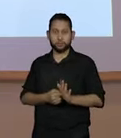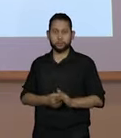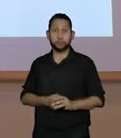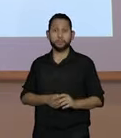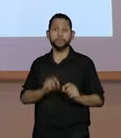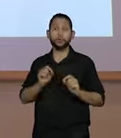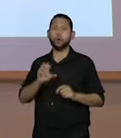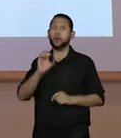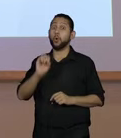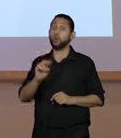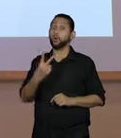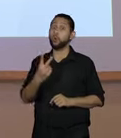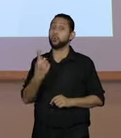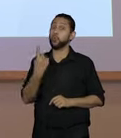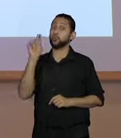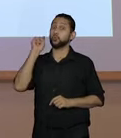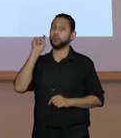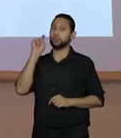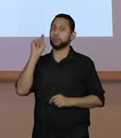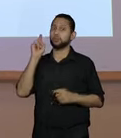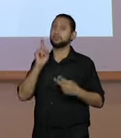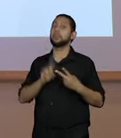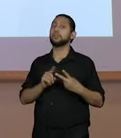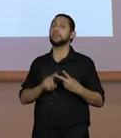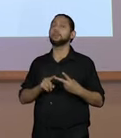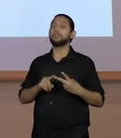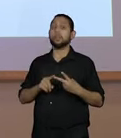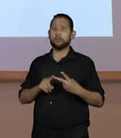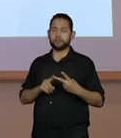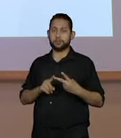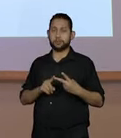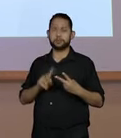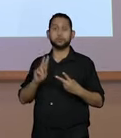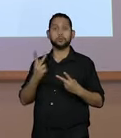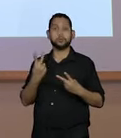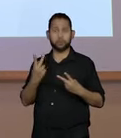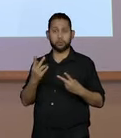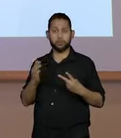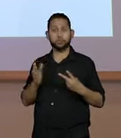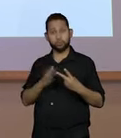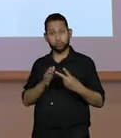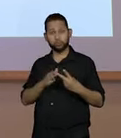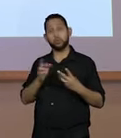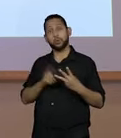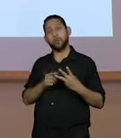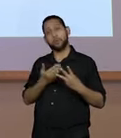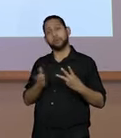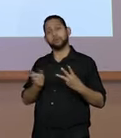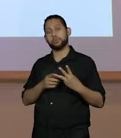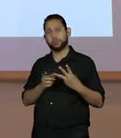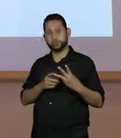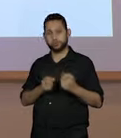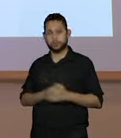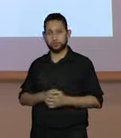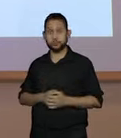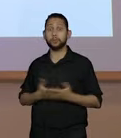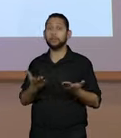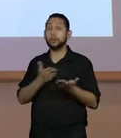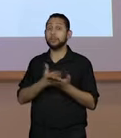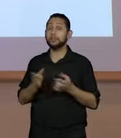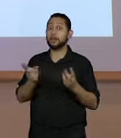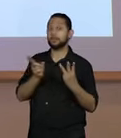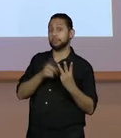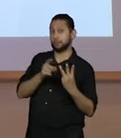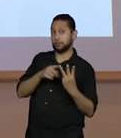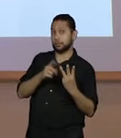deixando o oxigênio por último, hidrogênio penúltimo, e vamos começar pelos outros. Nesse caso, vamos analisar primeiro